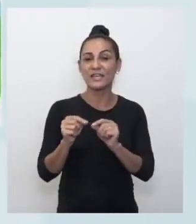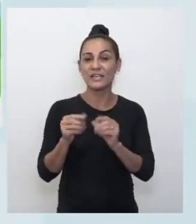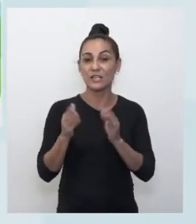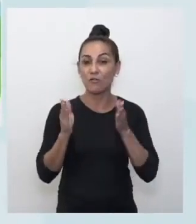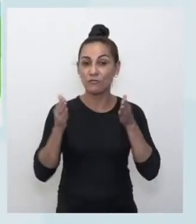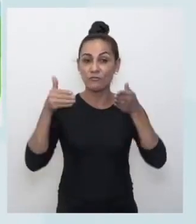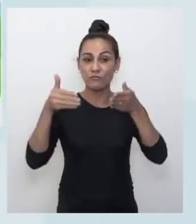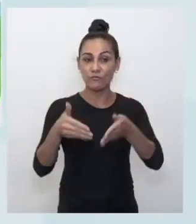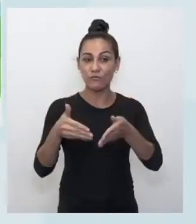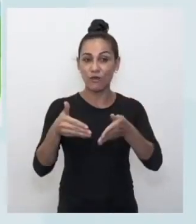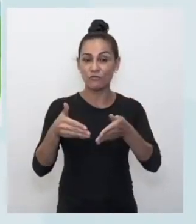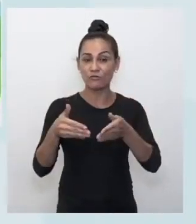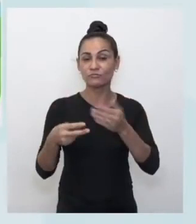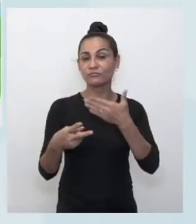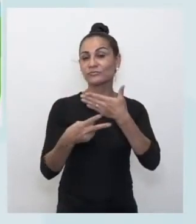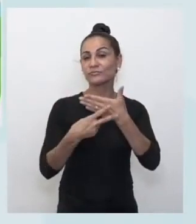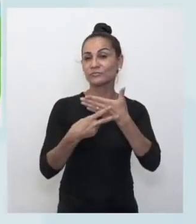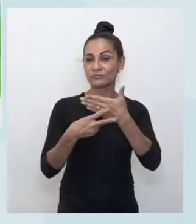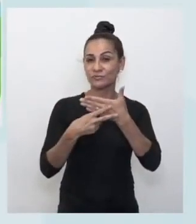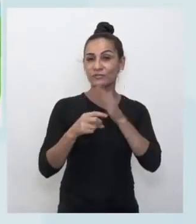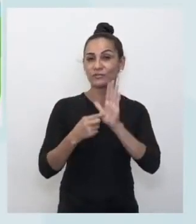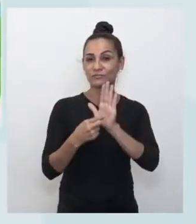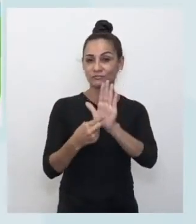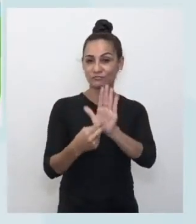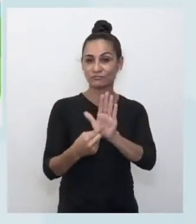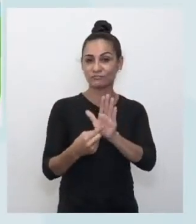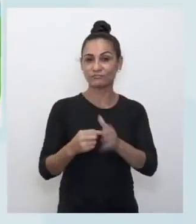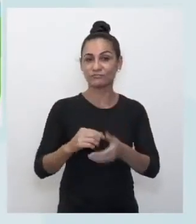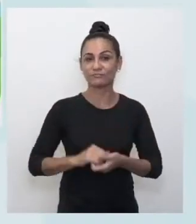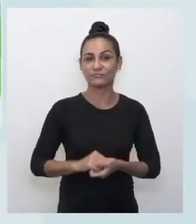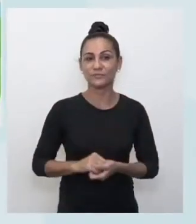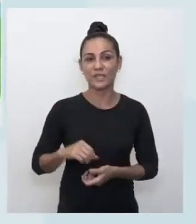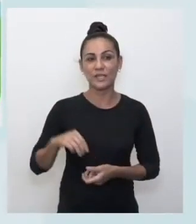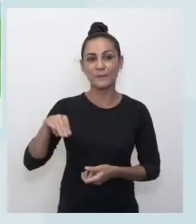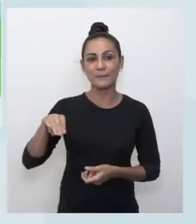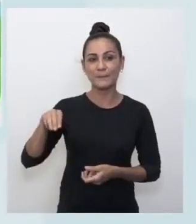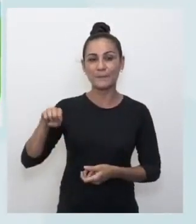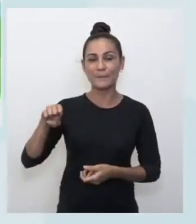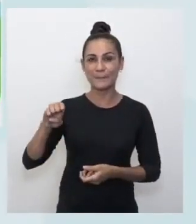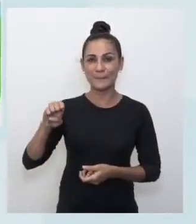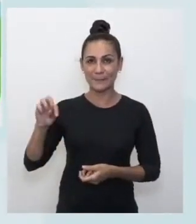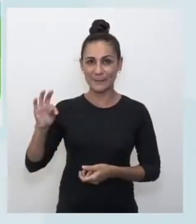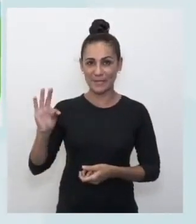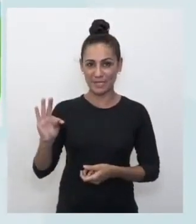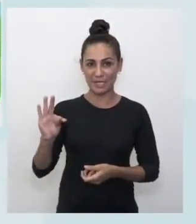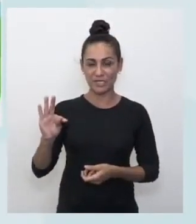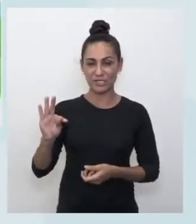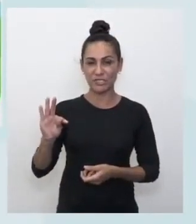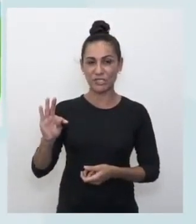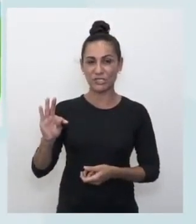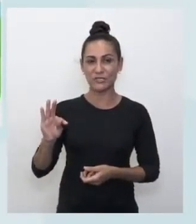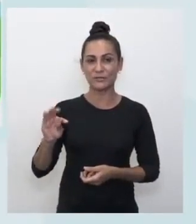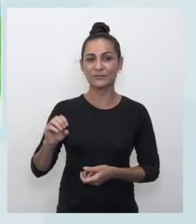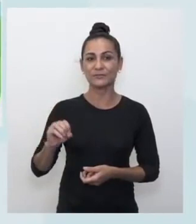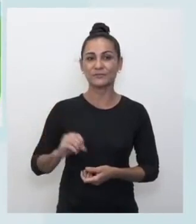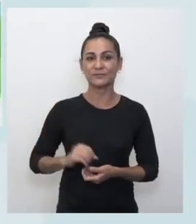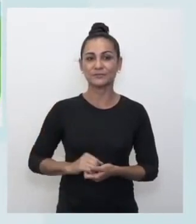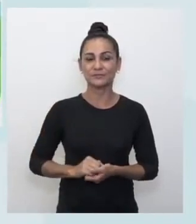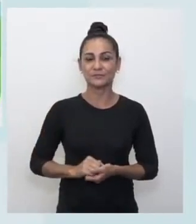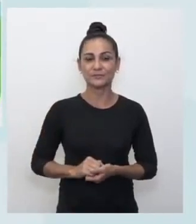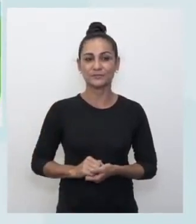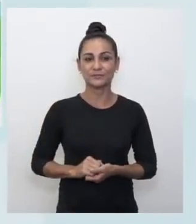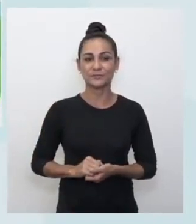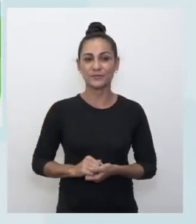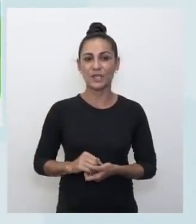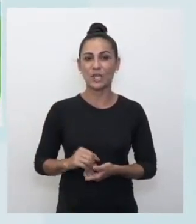verbinhos que estão aparecendo, né? Então, ó, two men meet on opposite sides of a river.